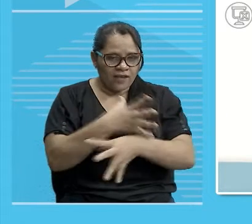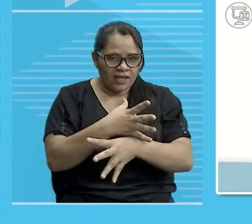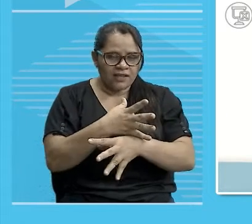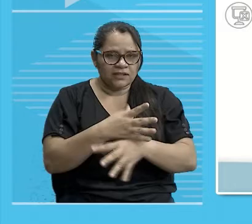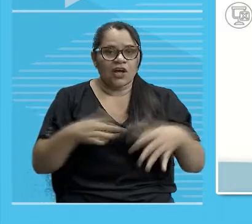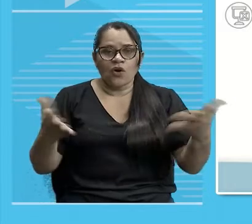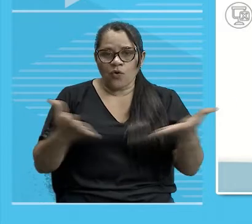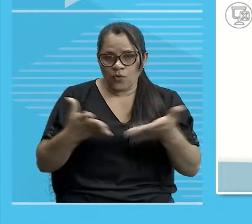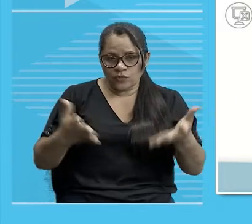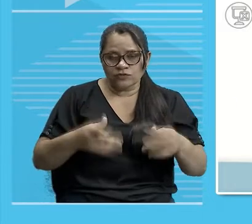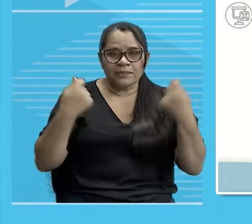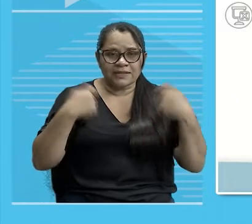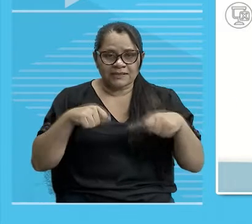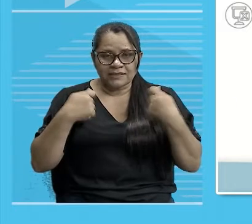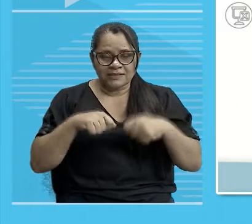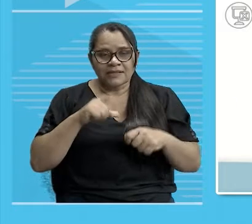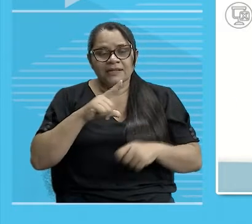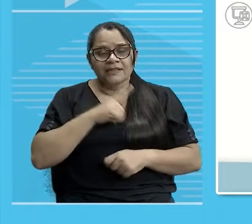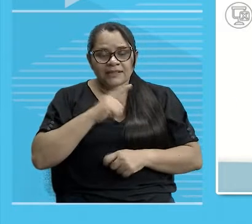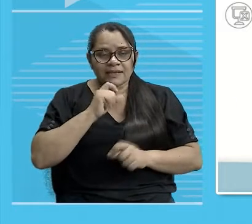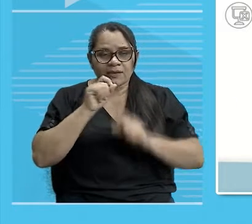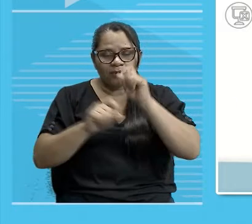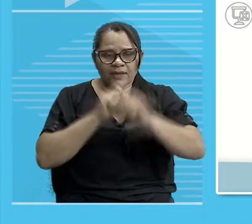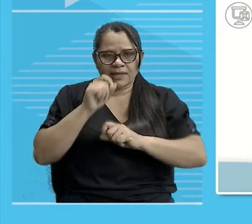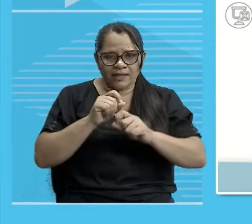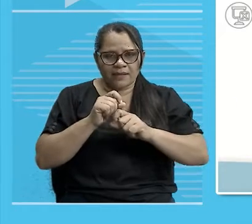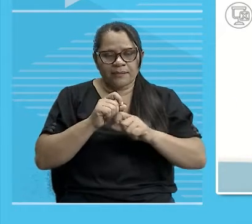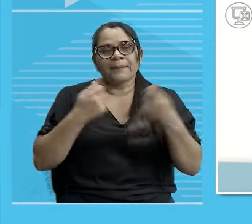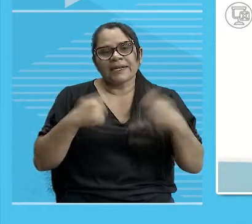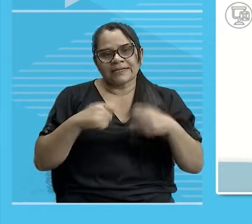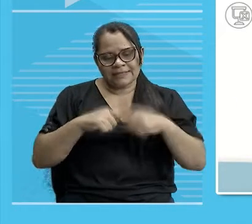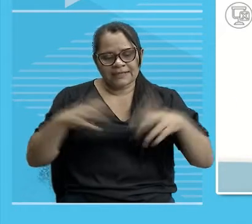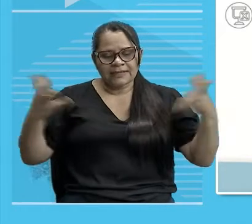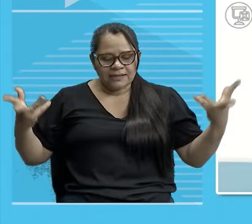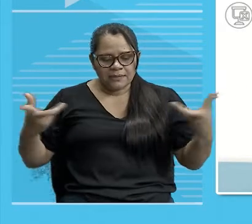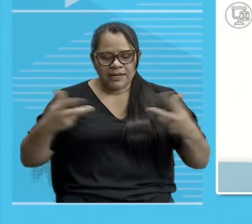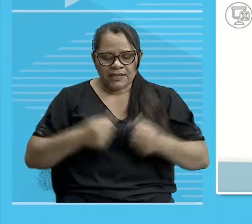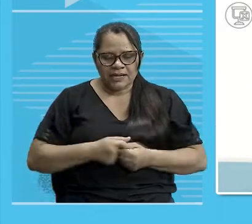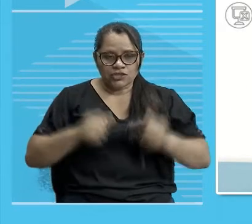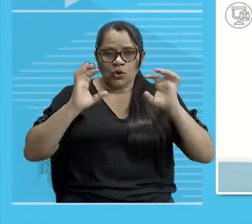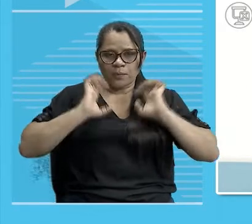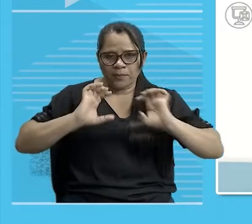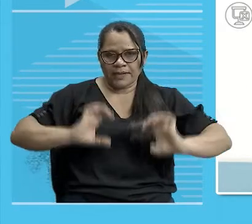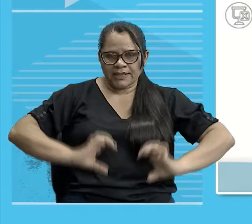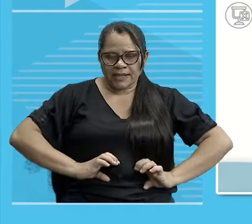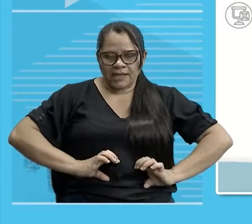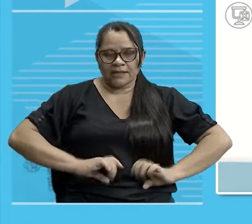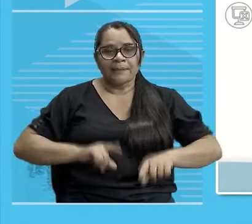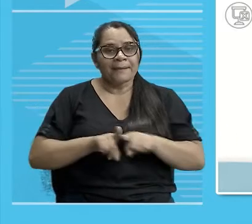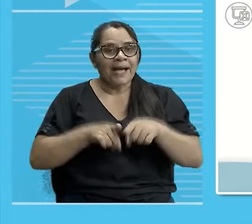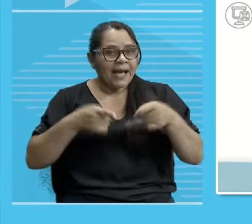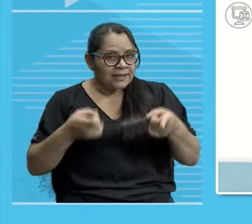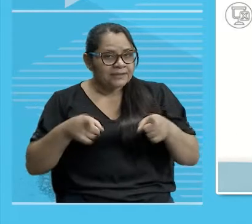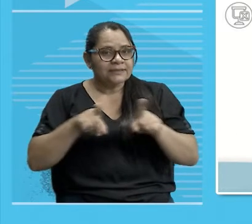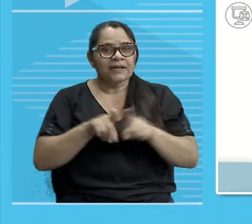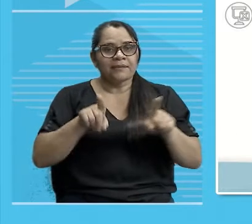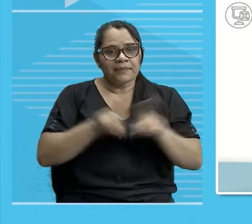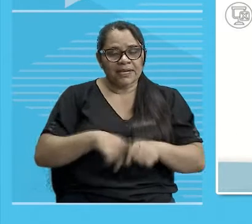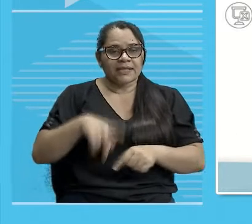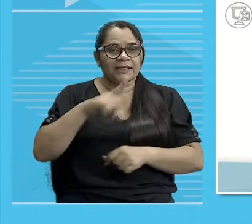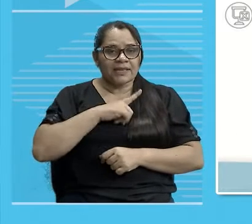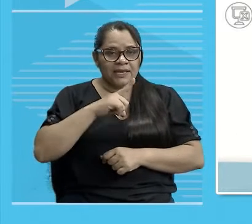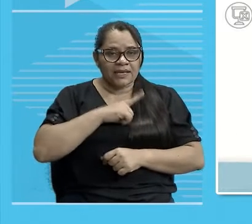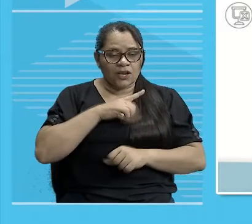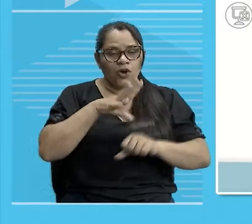ter hoje além Claro das habilidades comportamentais é você ter não é